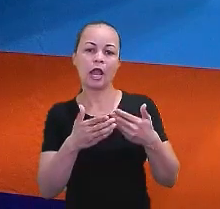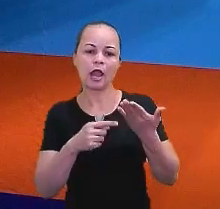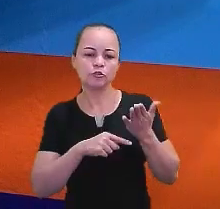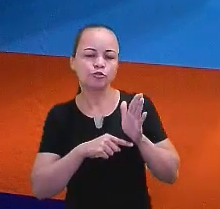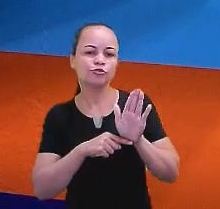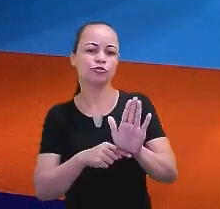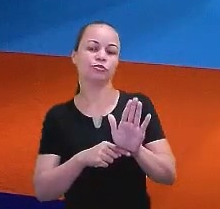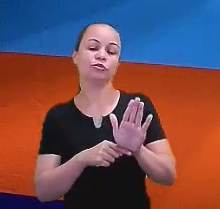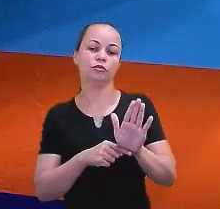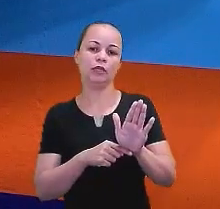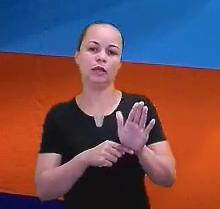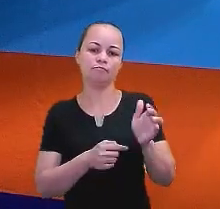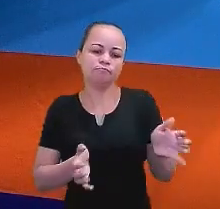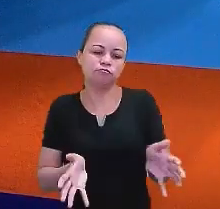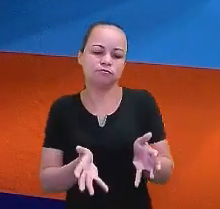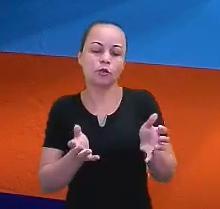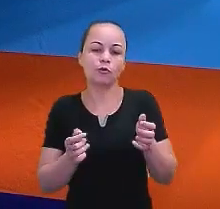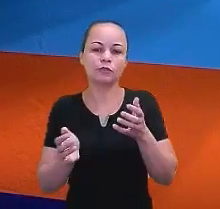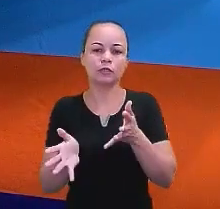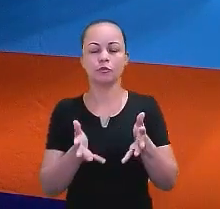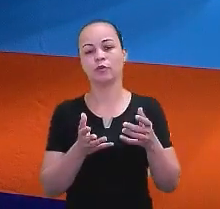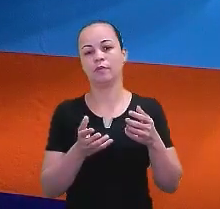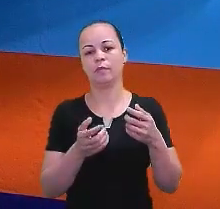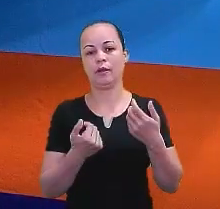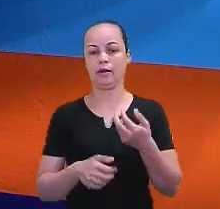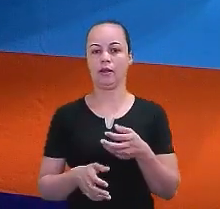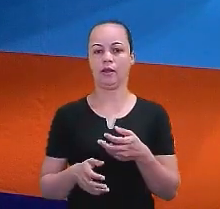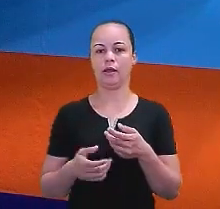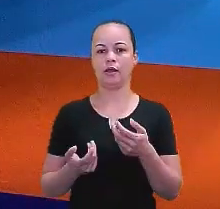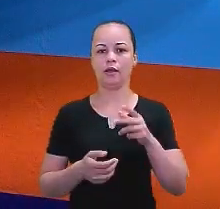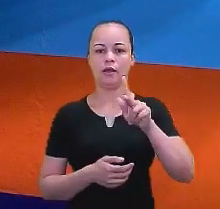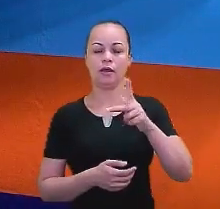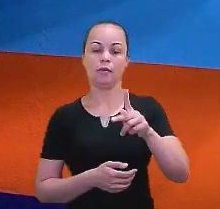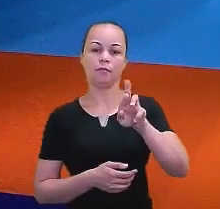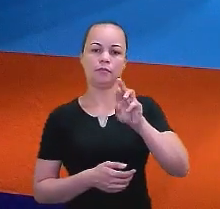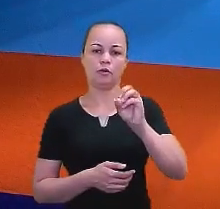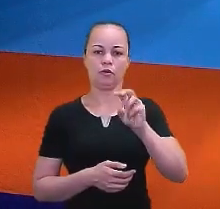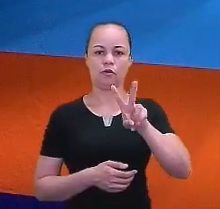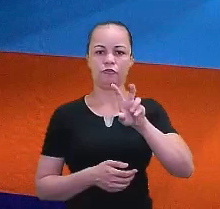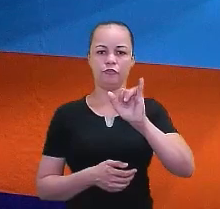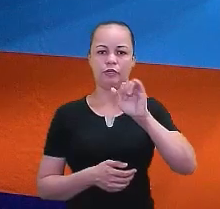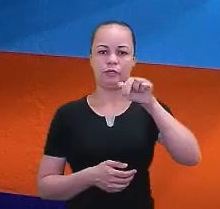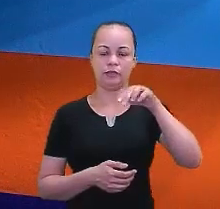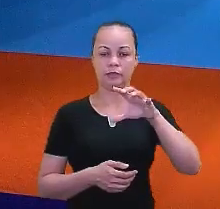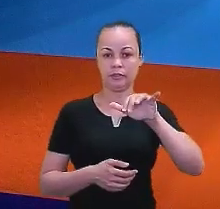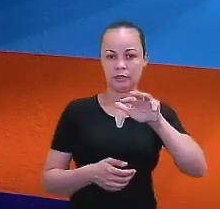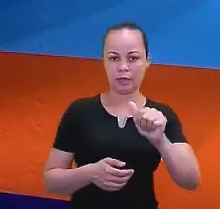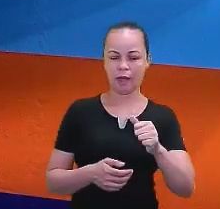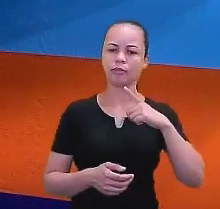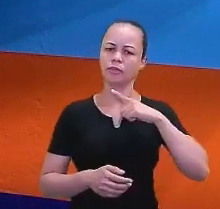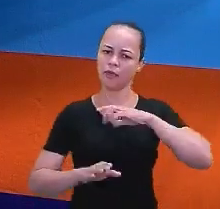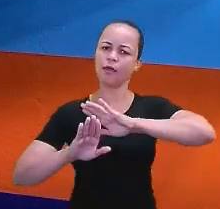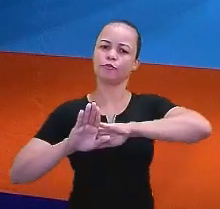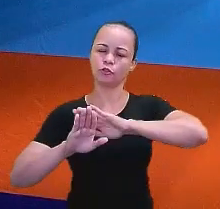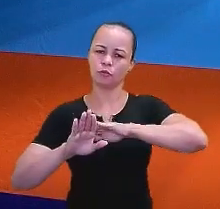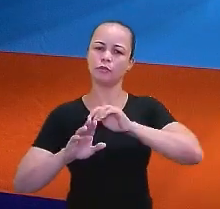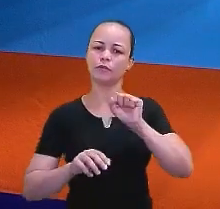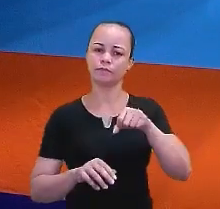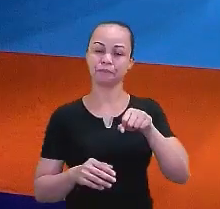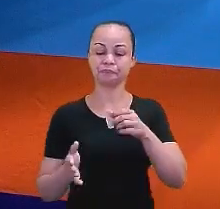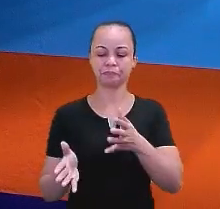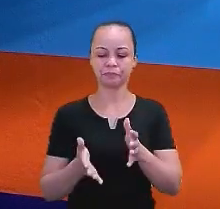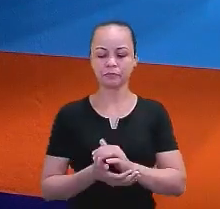contribuir para as províncias que passam a ser estados terem mais autonomia. A separação entre igreja e